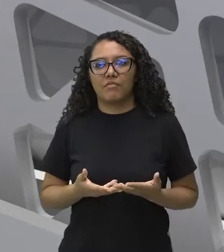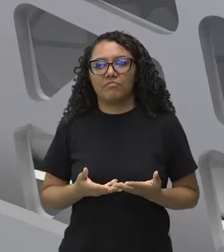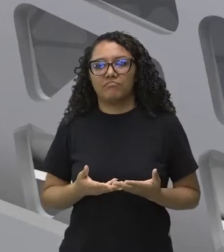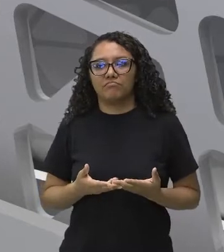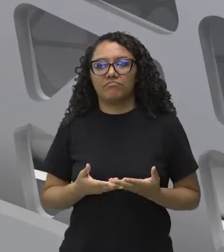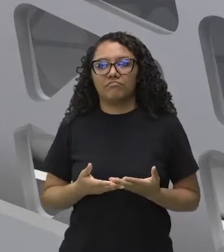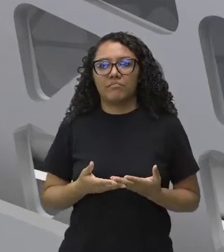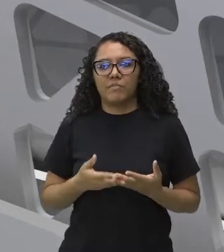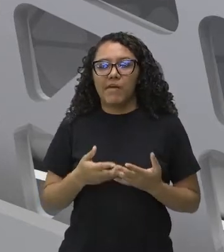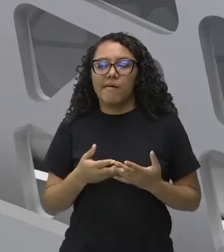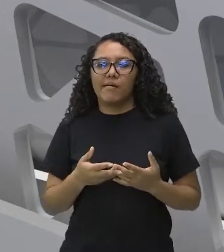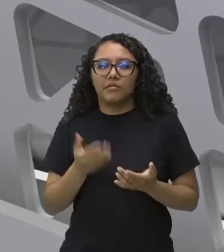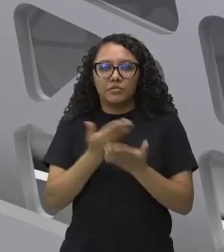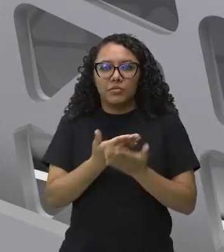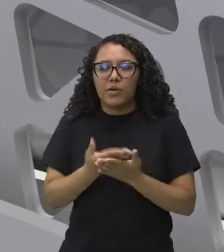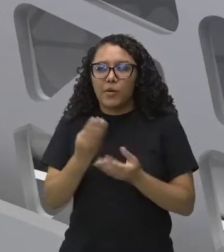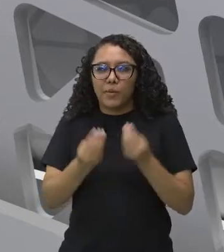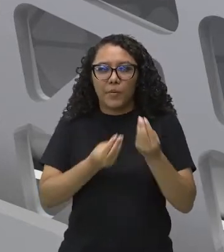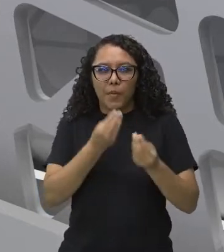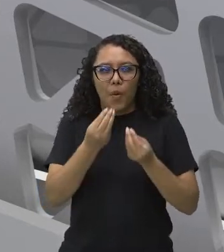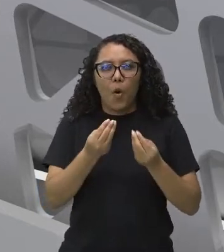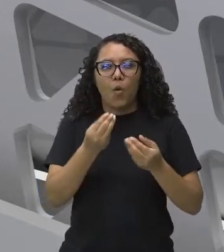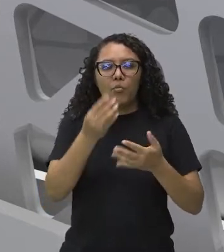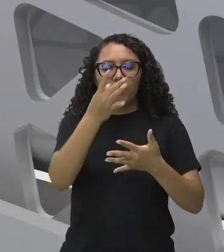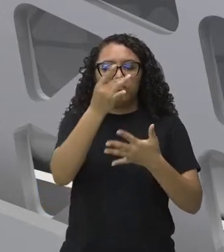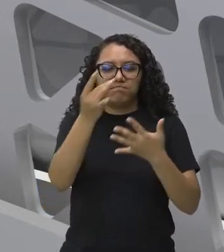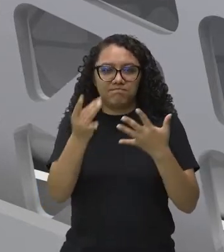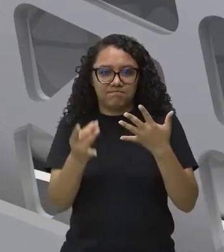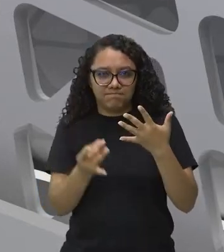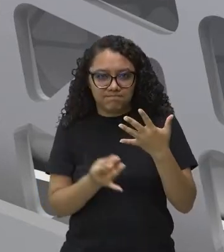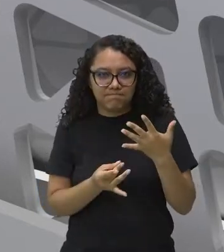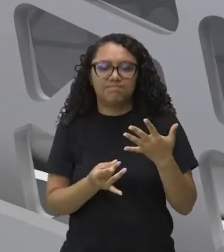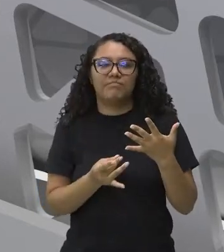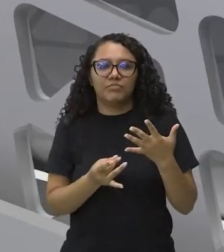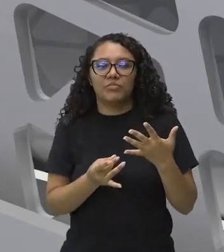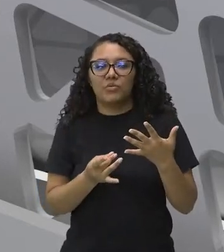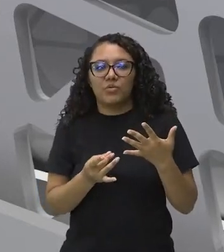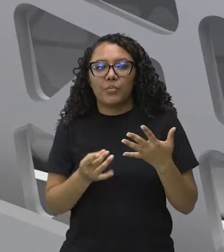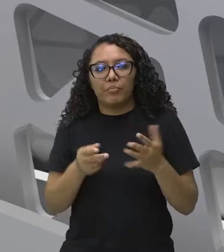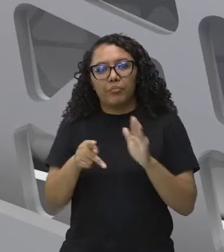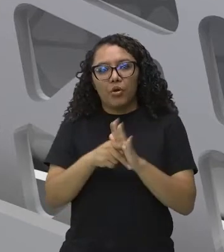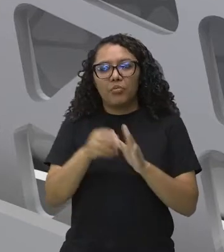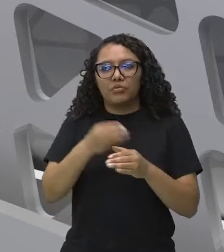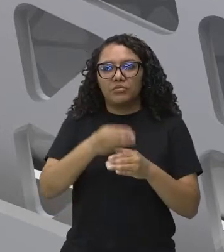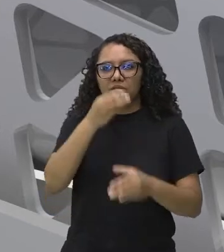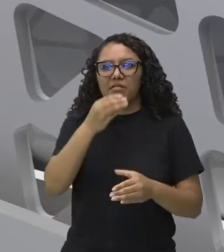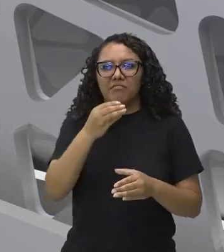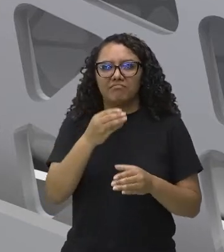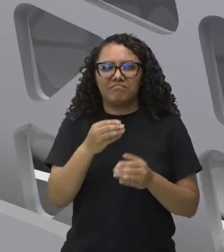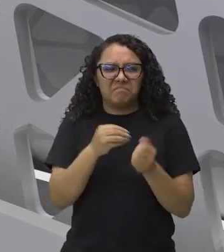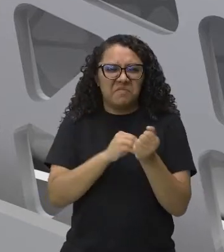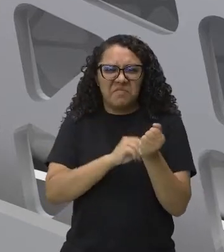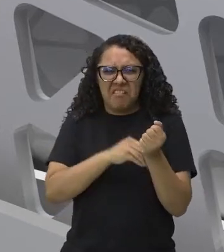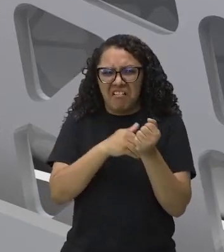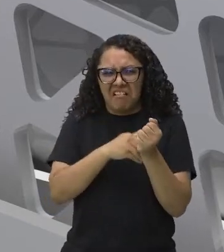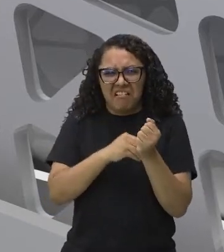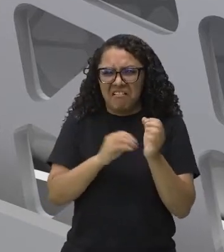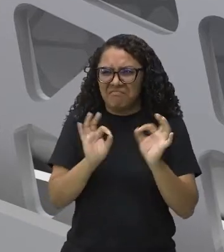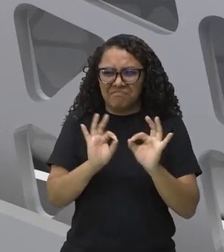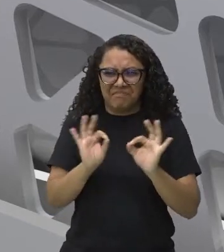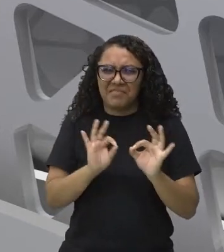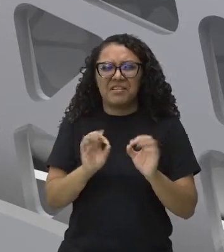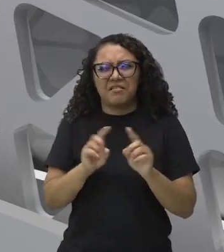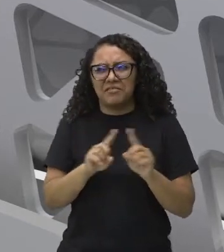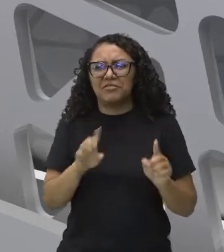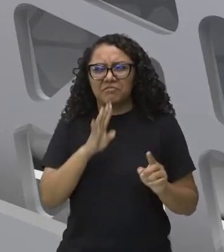verificar as principais partes que compõem o cilindro. É um sólido geométrico que não tem muito segredo, tá? Todos nós conhecemos um